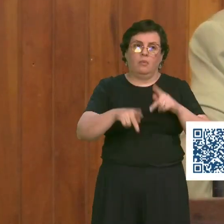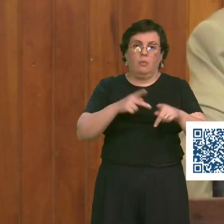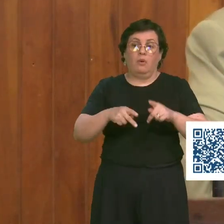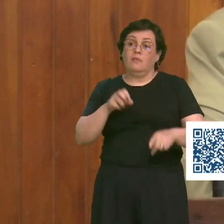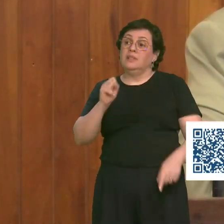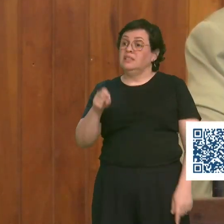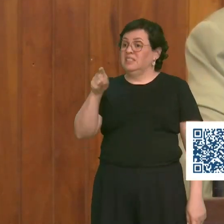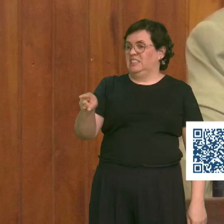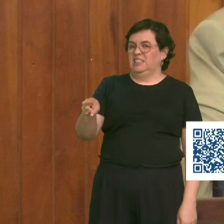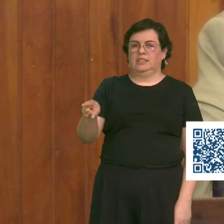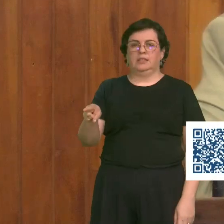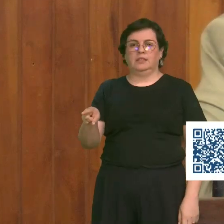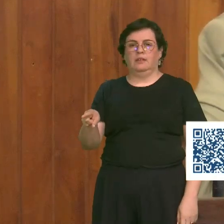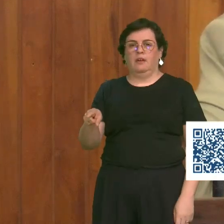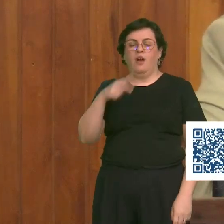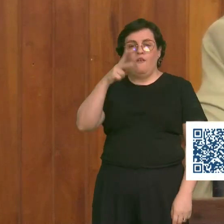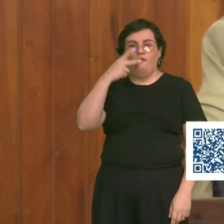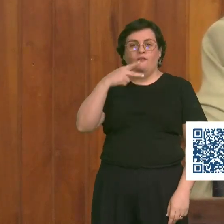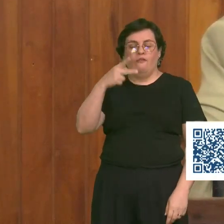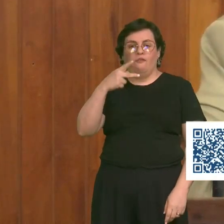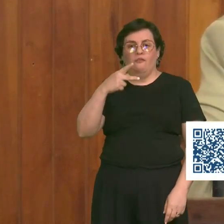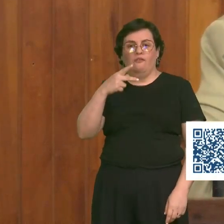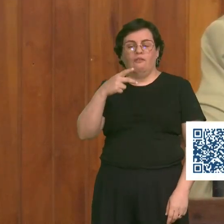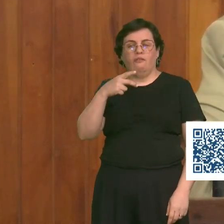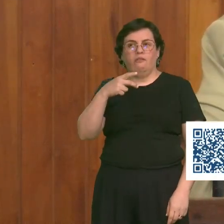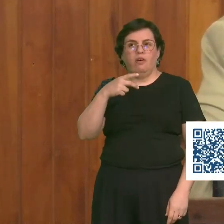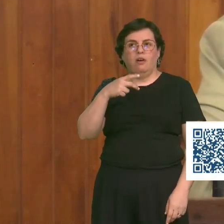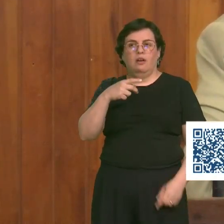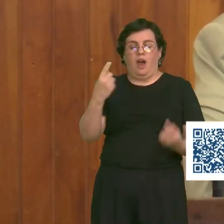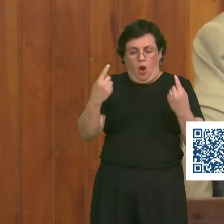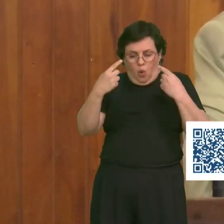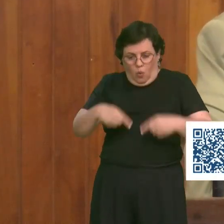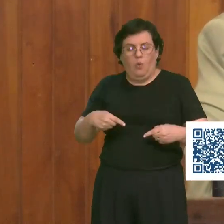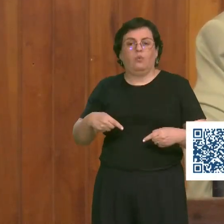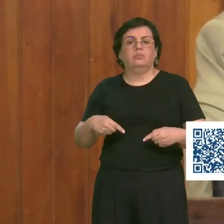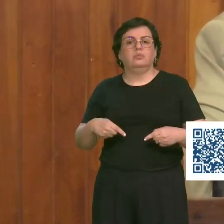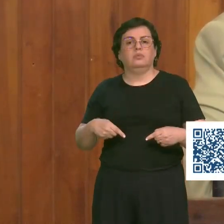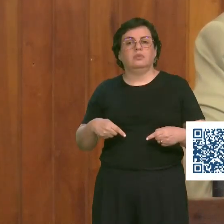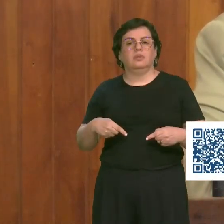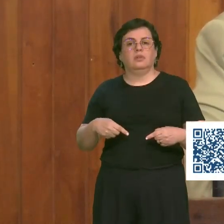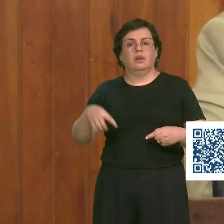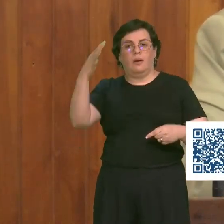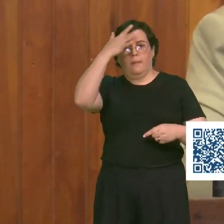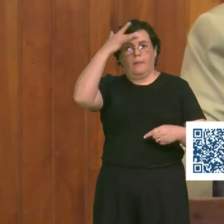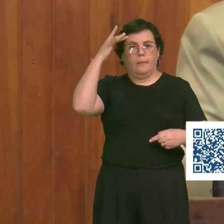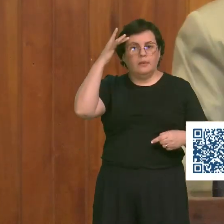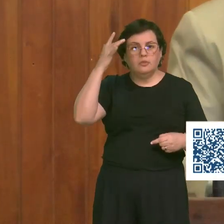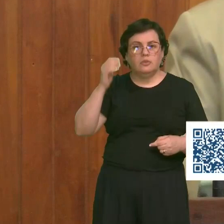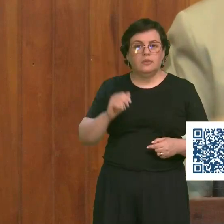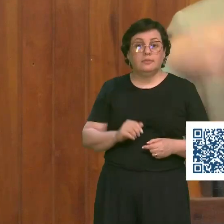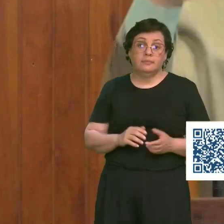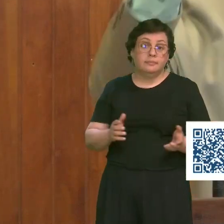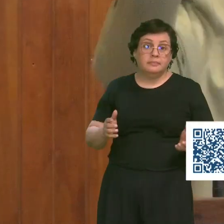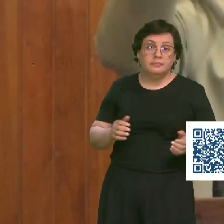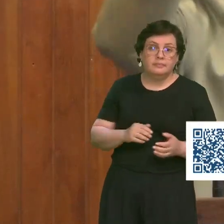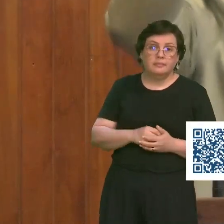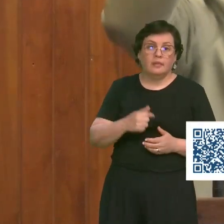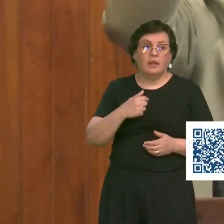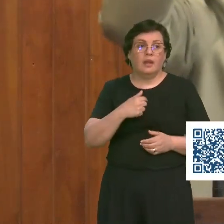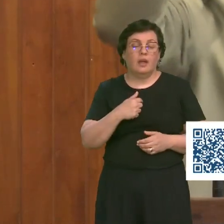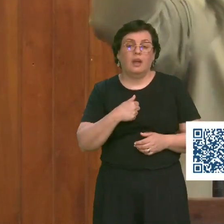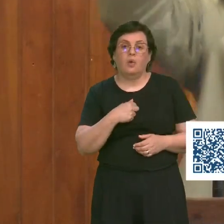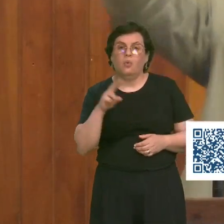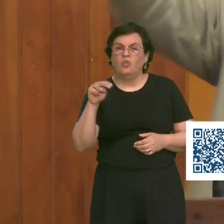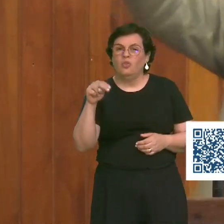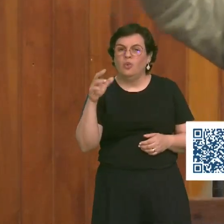vamos falar que ele não presta mesmo que ele presta vamos manchar a biografia dele vamos ouvir